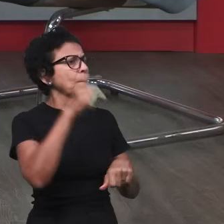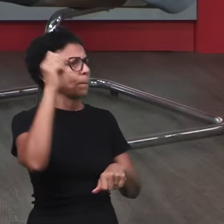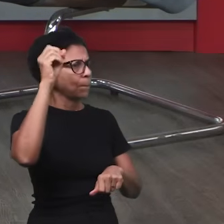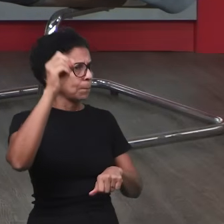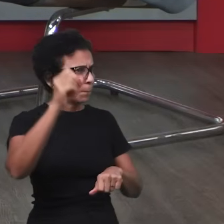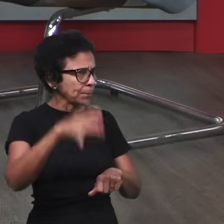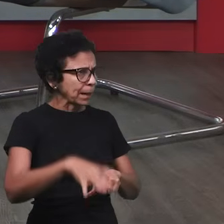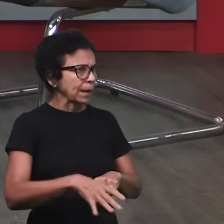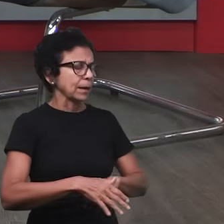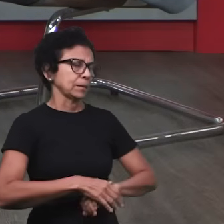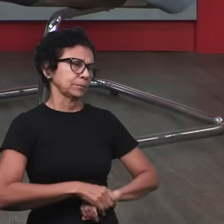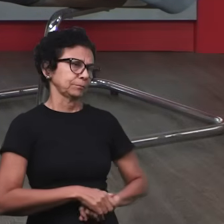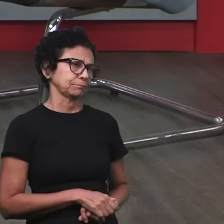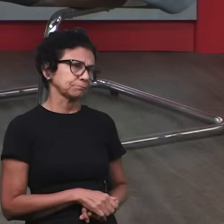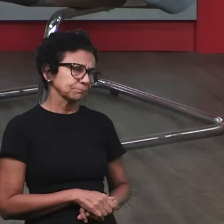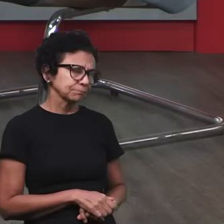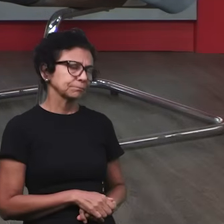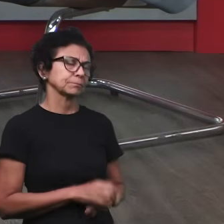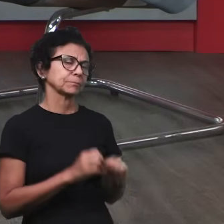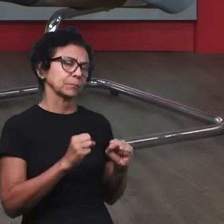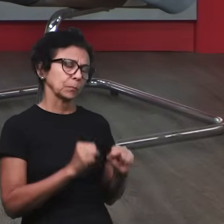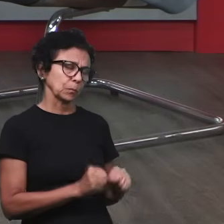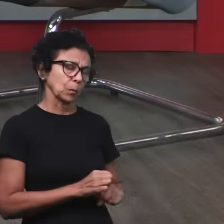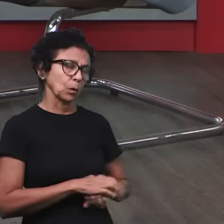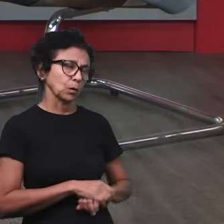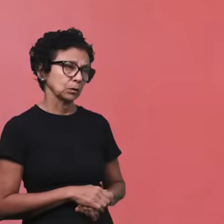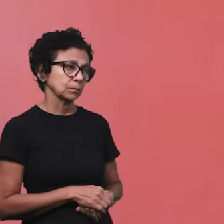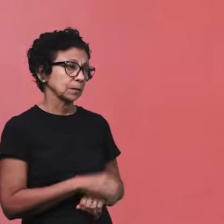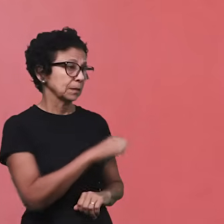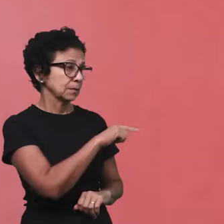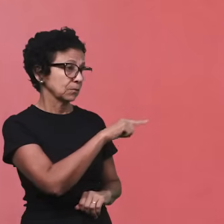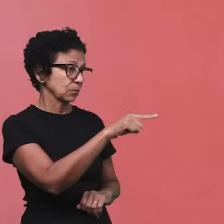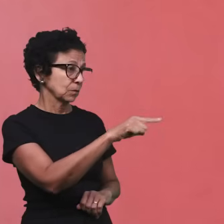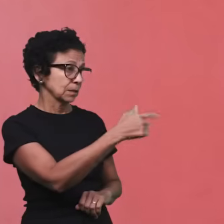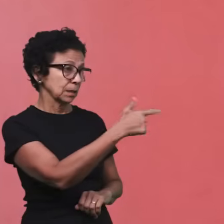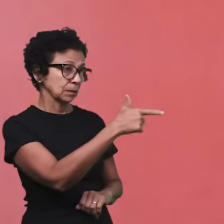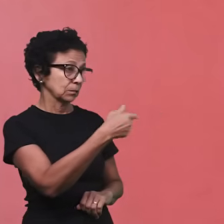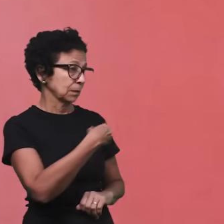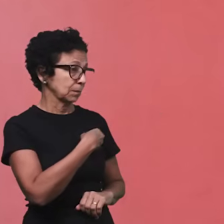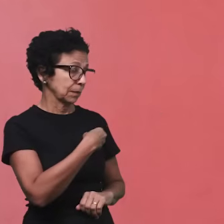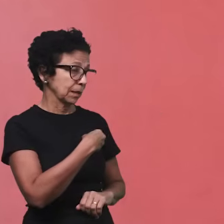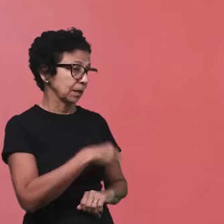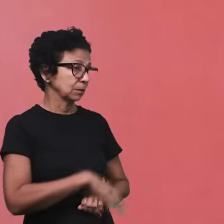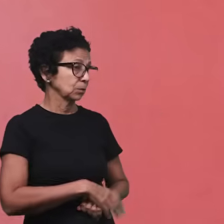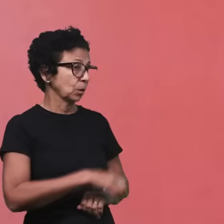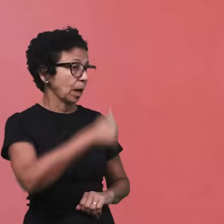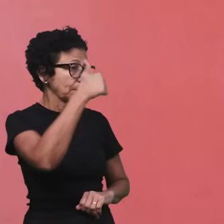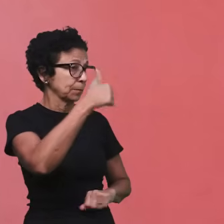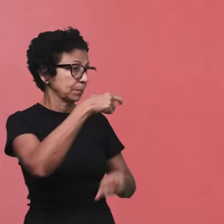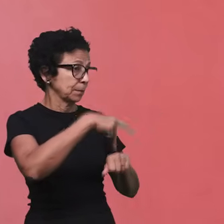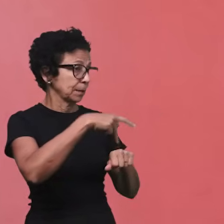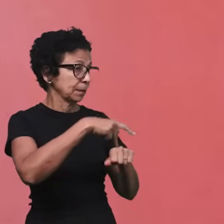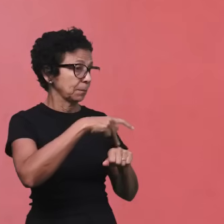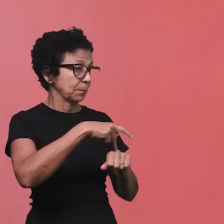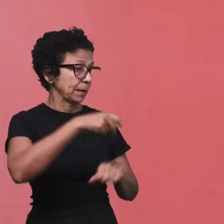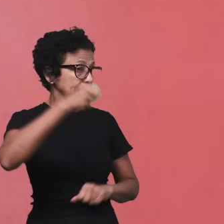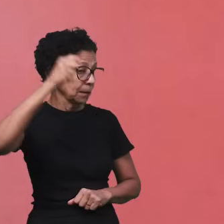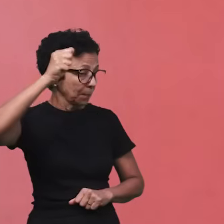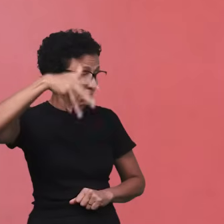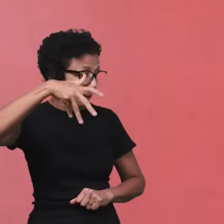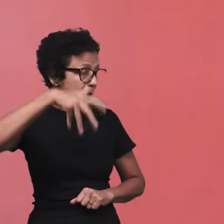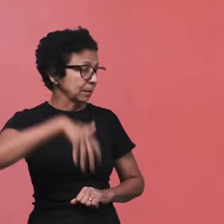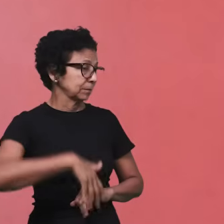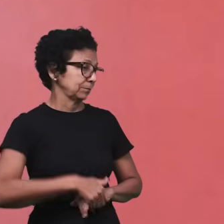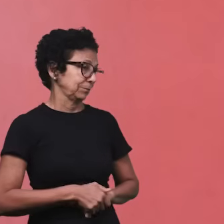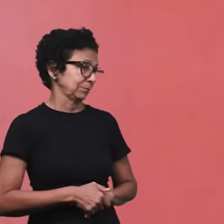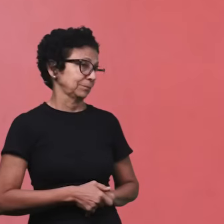então, conhecia. E outra coisa também, um detalhe, quando que a palavra fala que aquele que tropeça em um ponto da lei